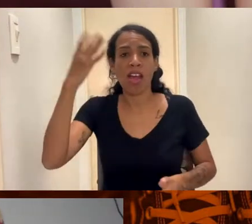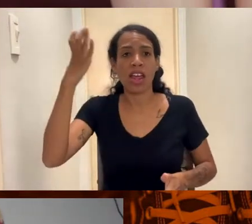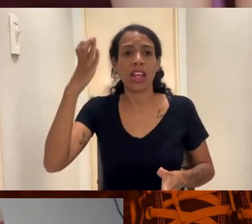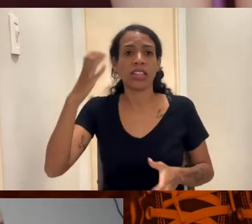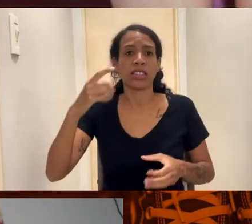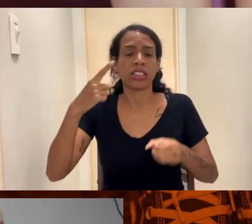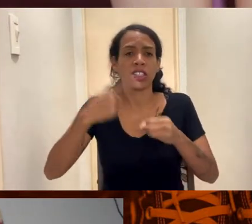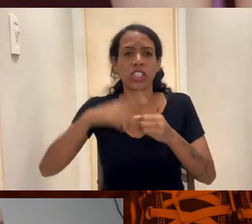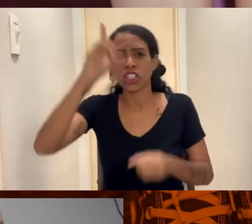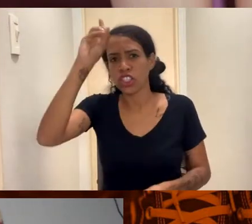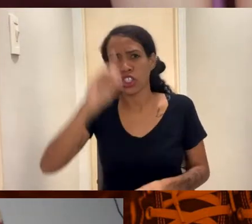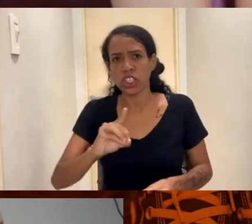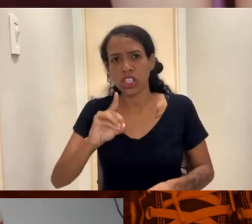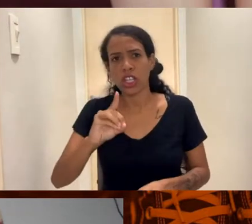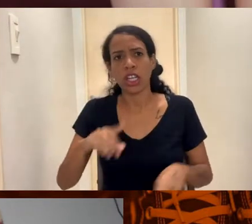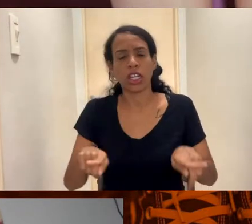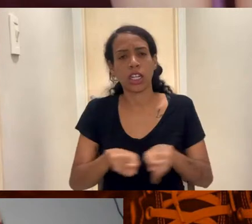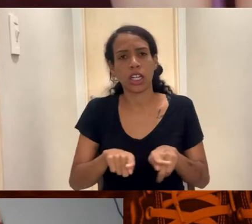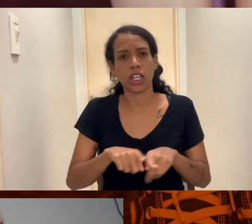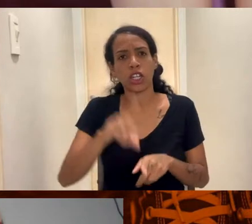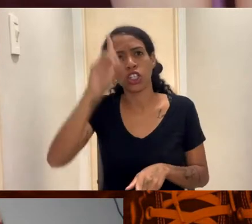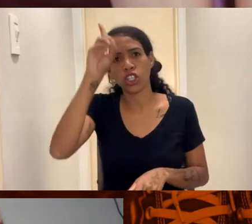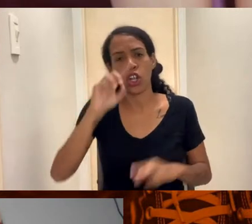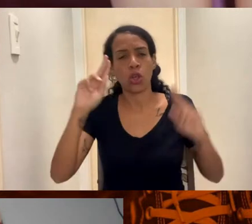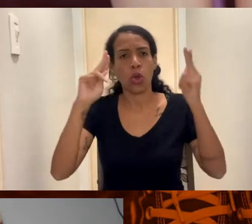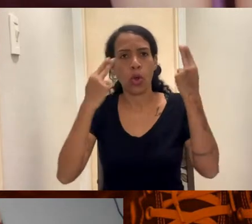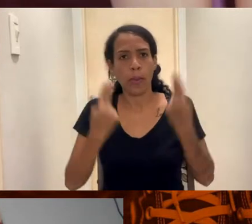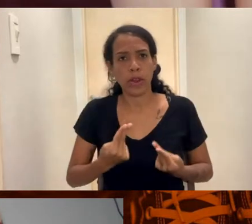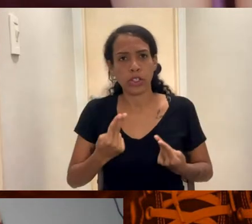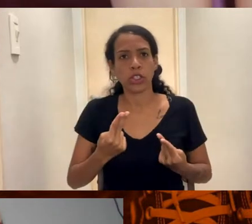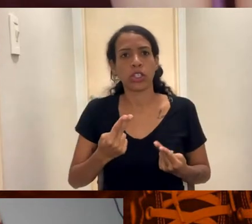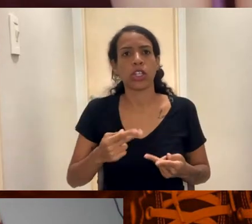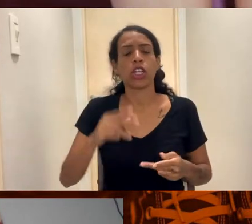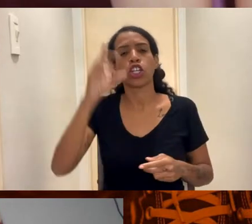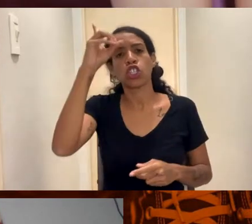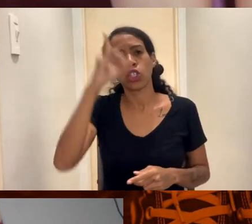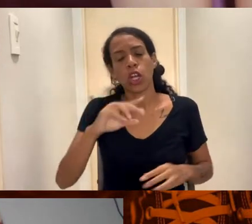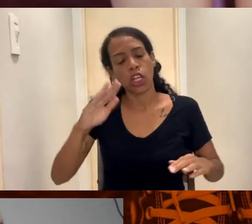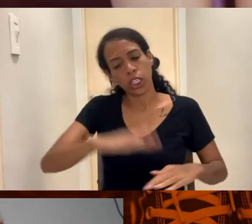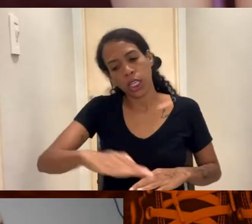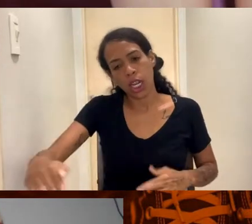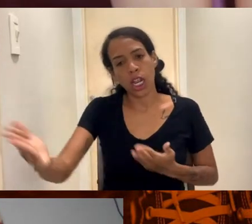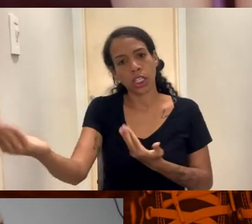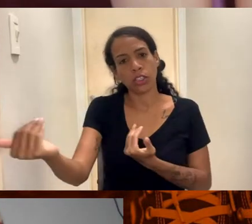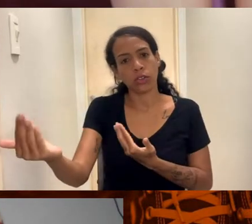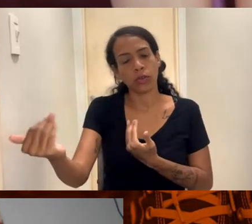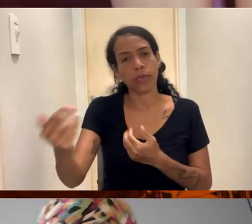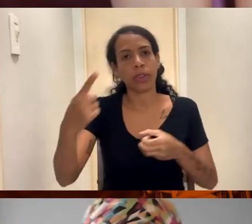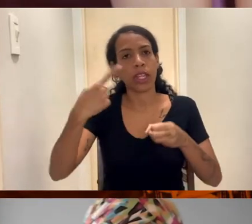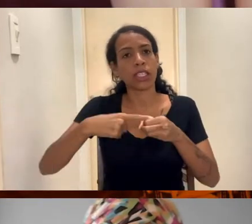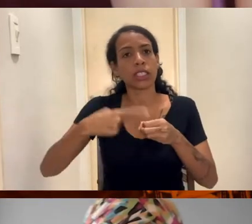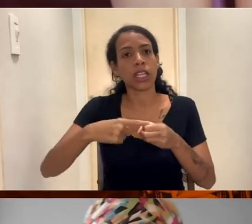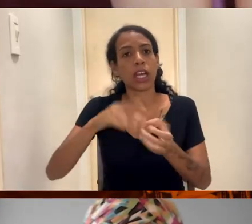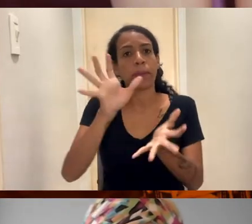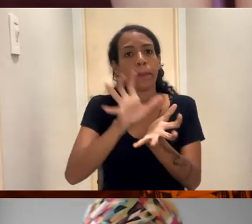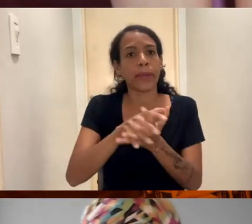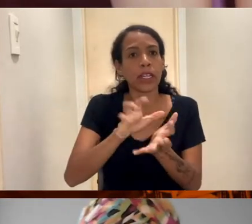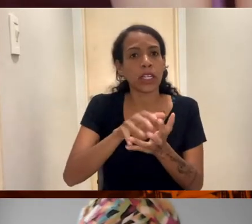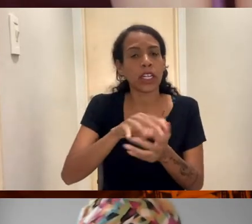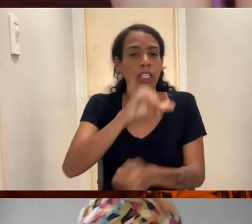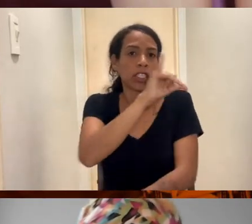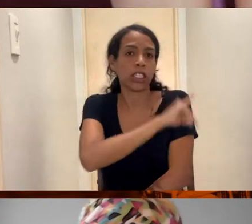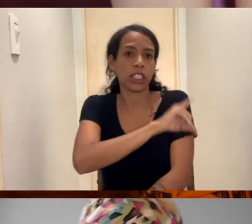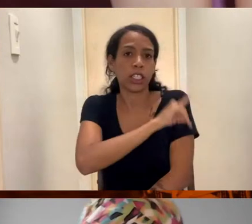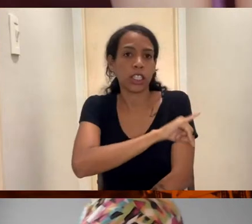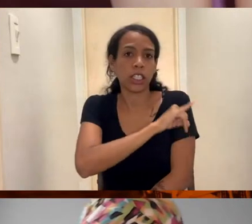de direitos e dos direitos humanos e dos direitos de crianças e adolescentes dos estados de Pernambuco e Rio de